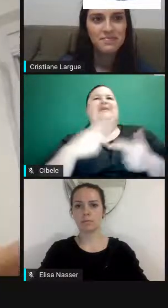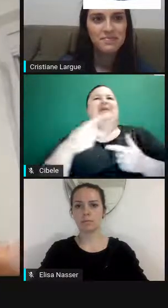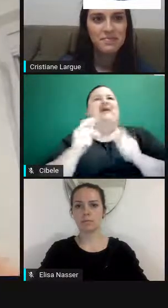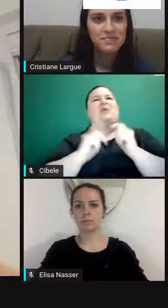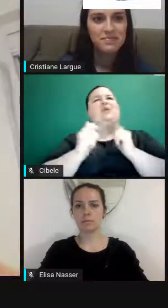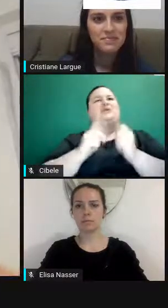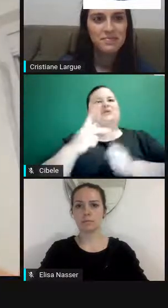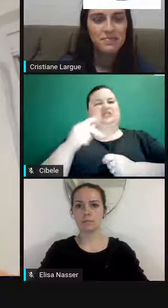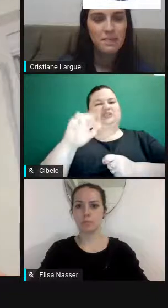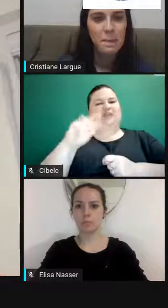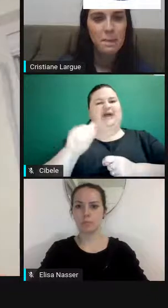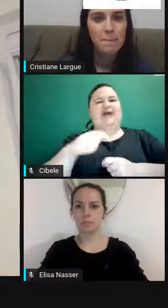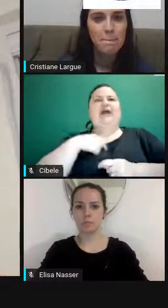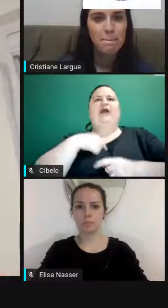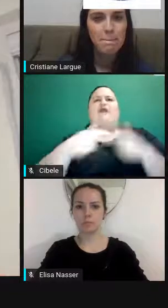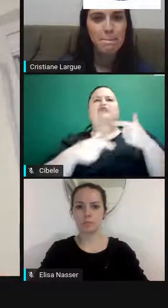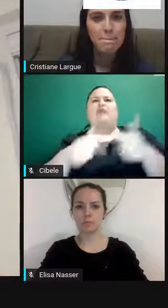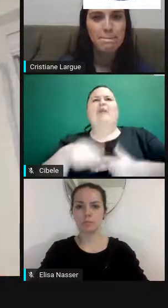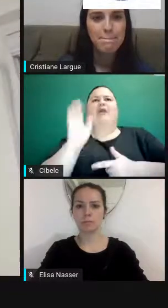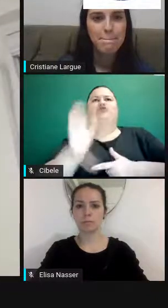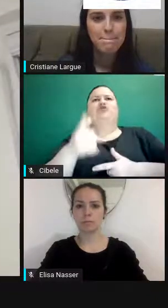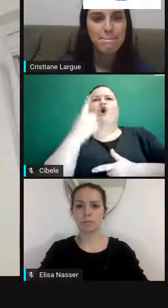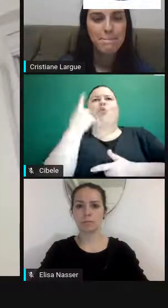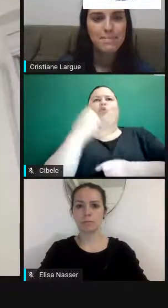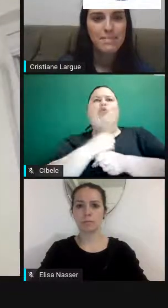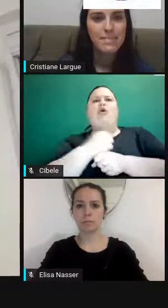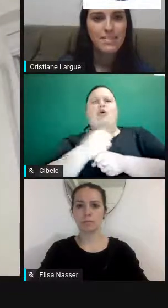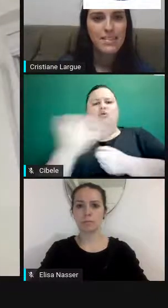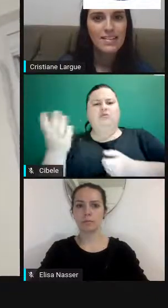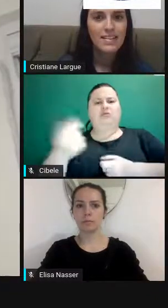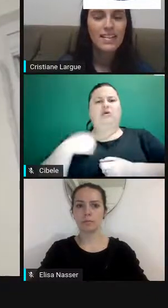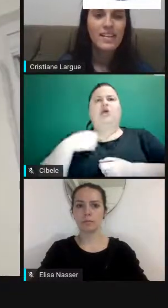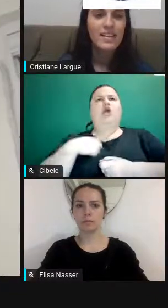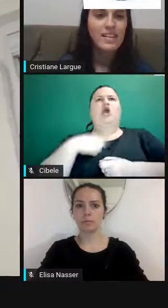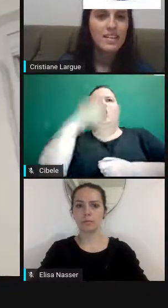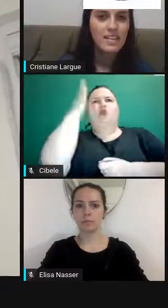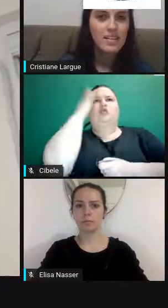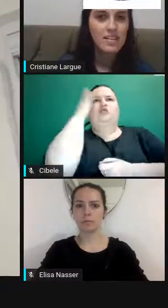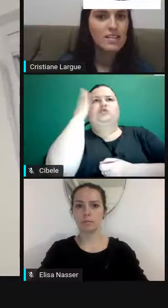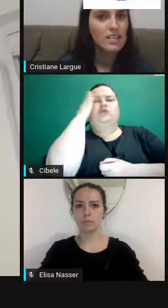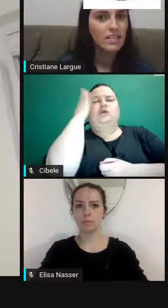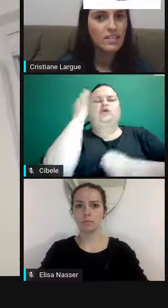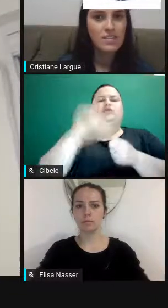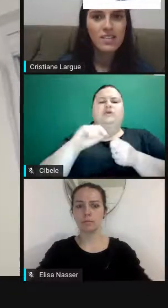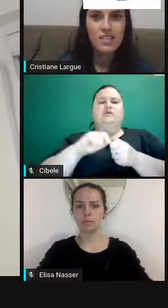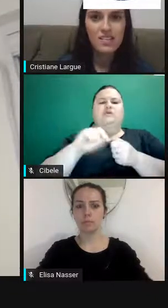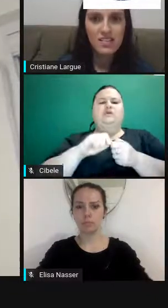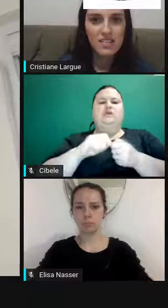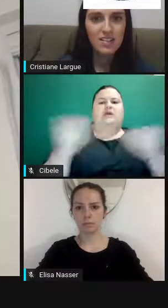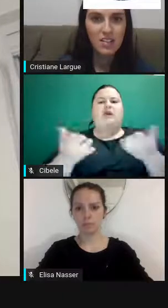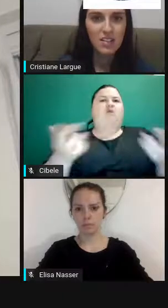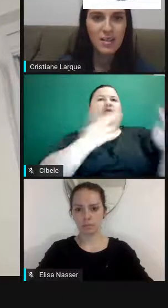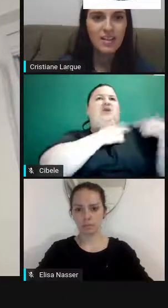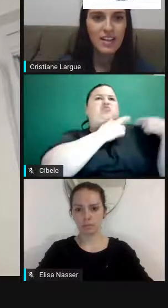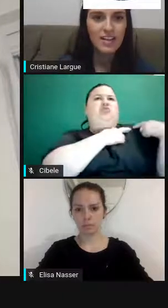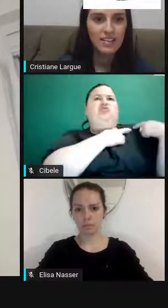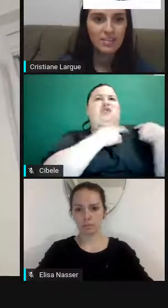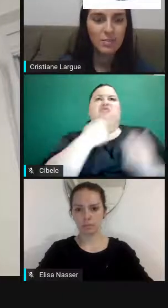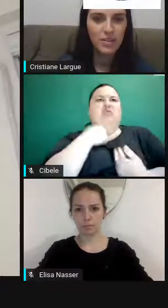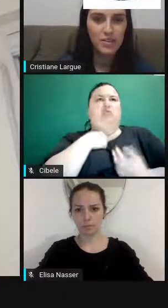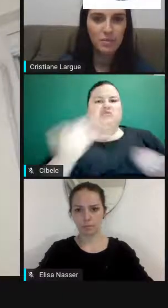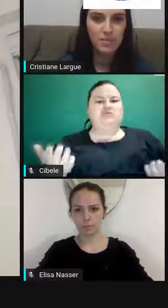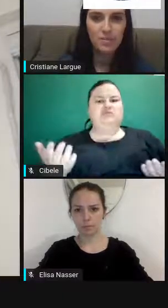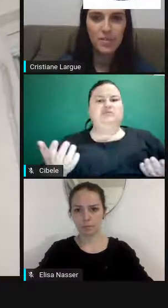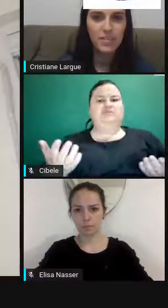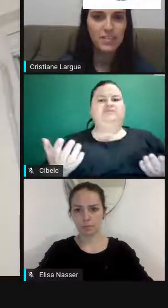serviço que eu já vem executando um ano que eu sei fazer para só dizer que eu não posso ser responsável da empresa não pode renda E sendo que em